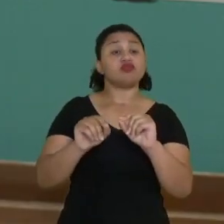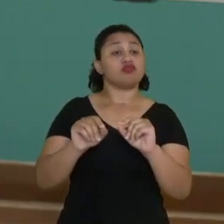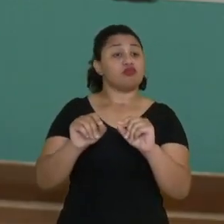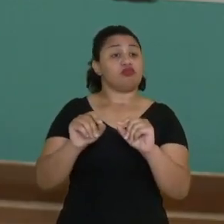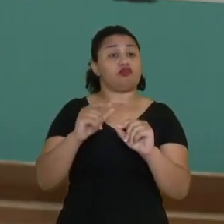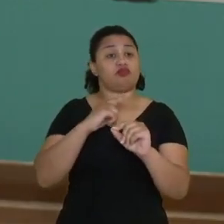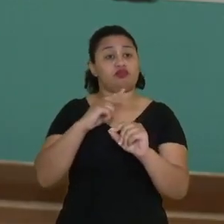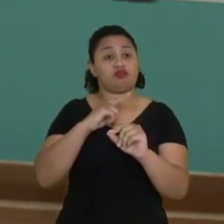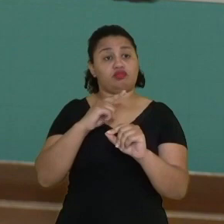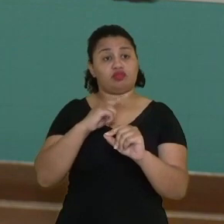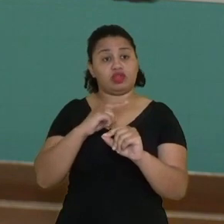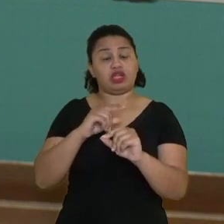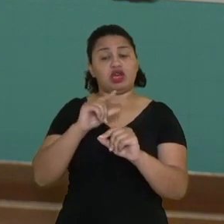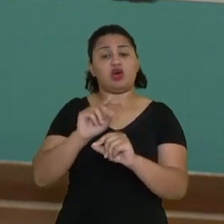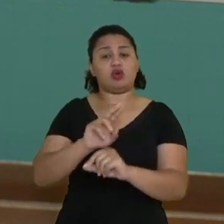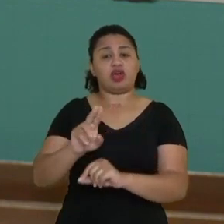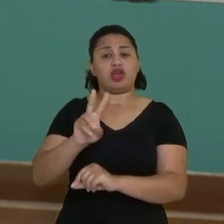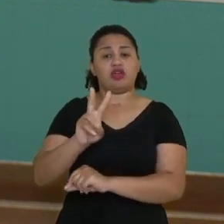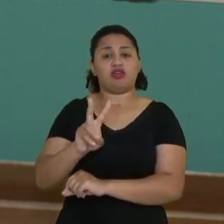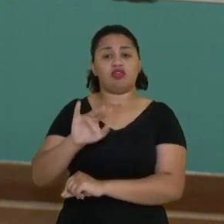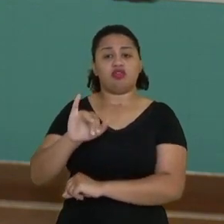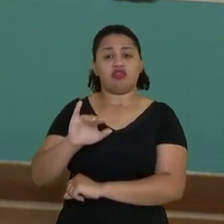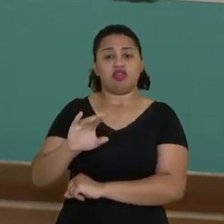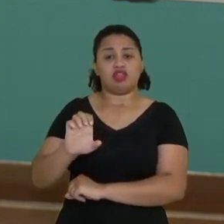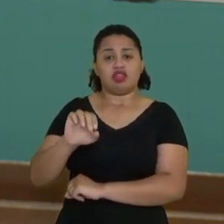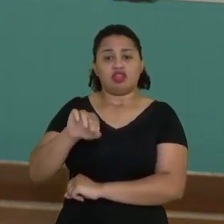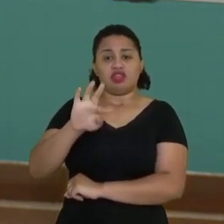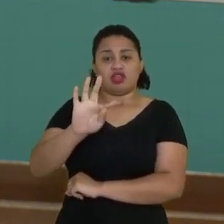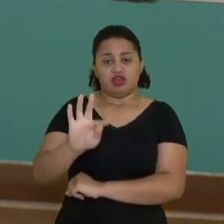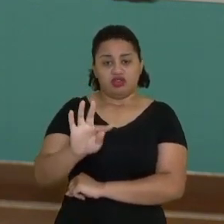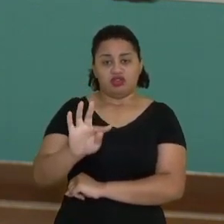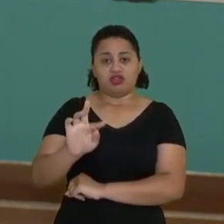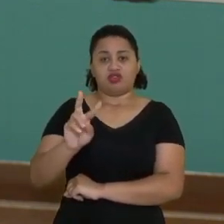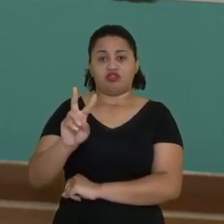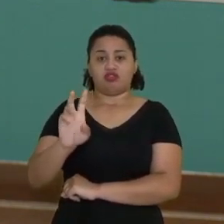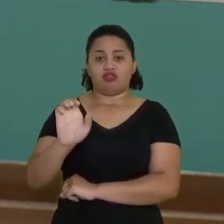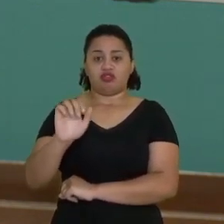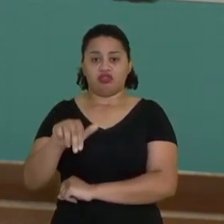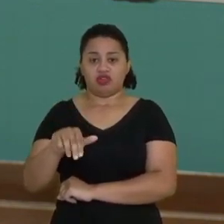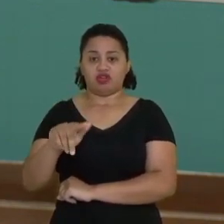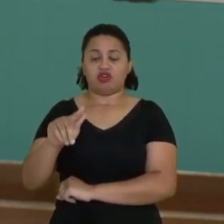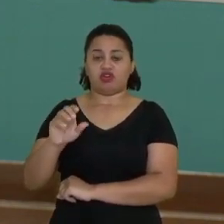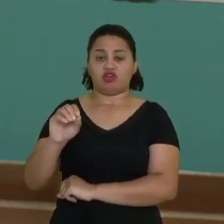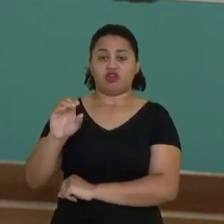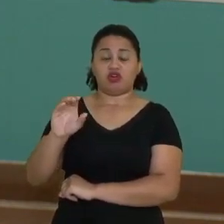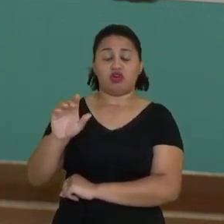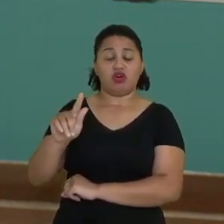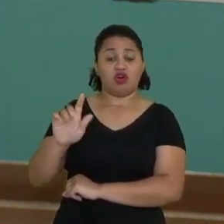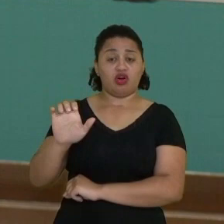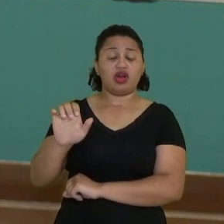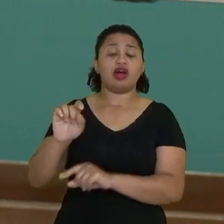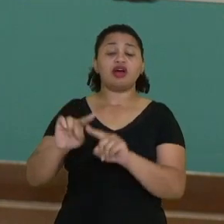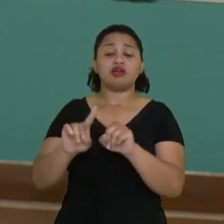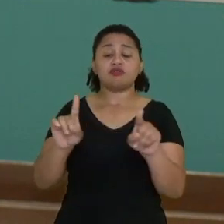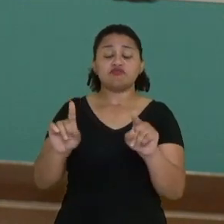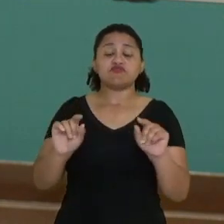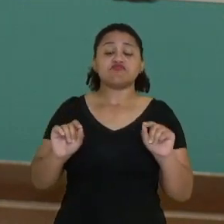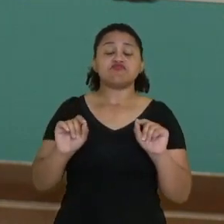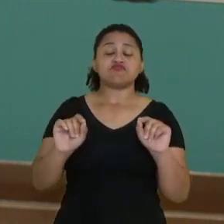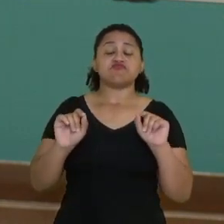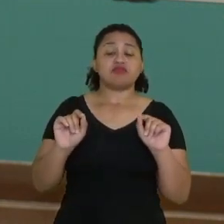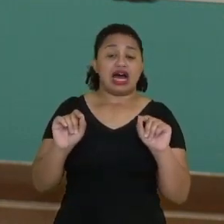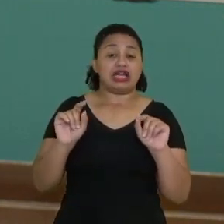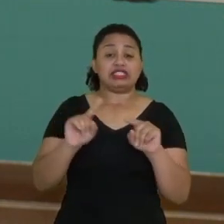no aportuguesado, mas se a gente fosse falar no holandês o nome dele, seria mais ou menos assim, ó, Vincent van